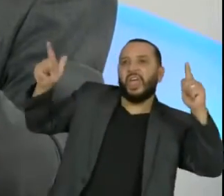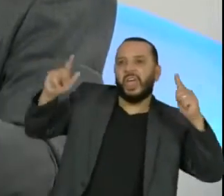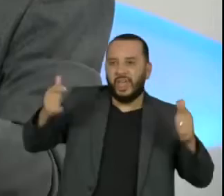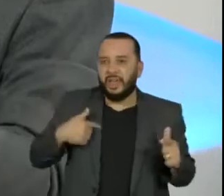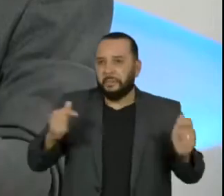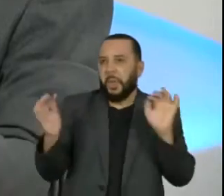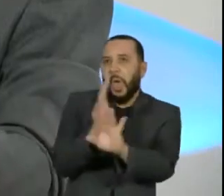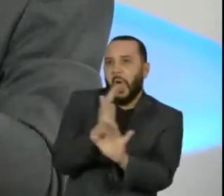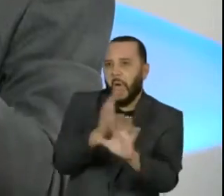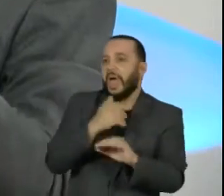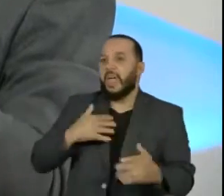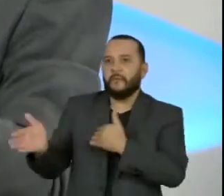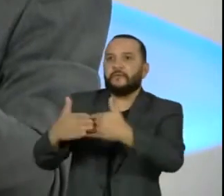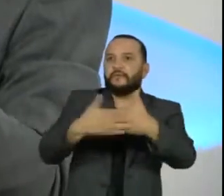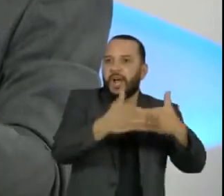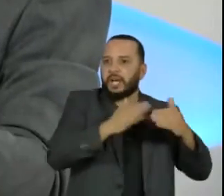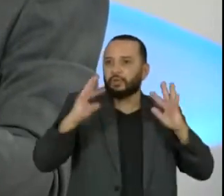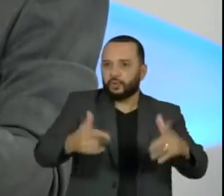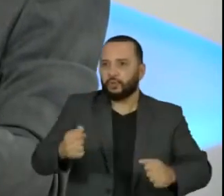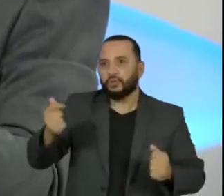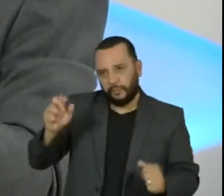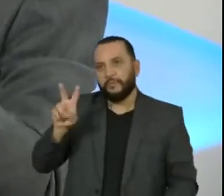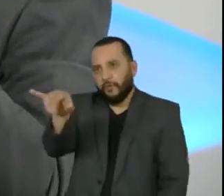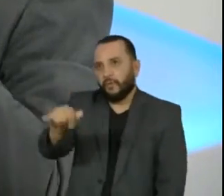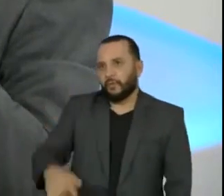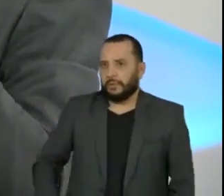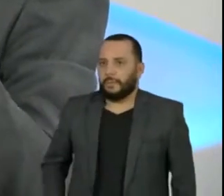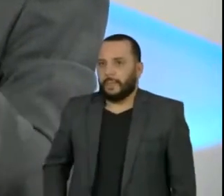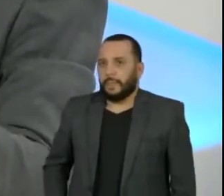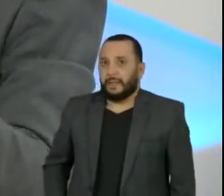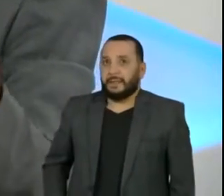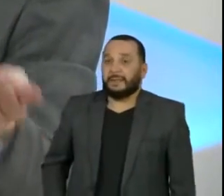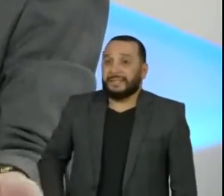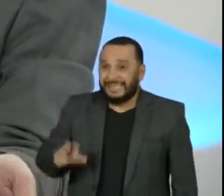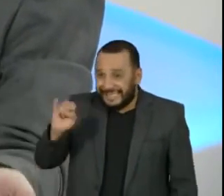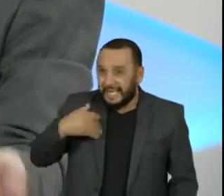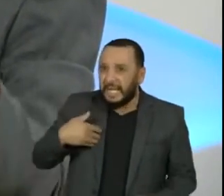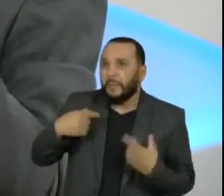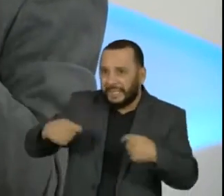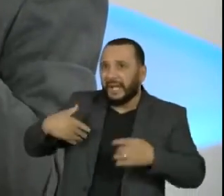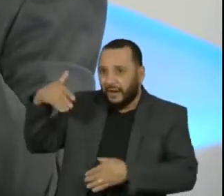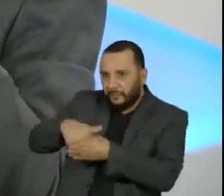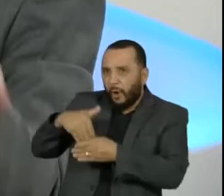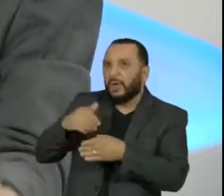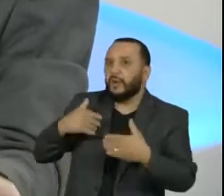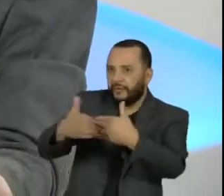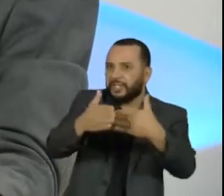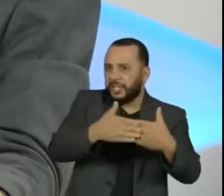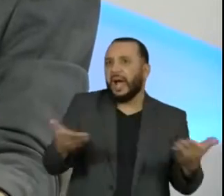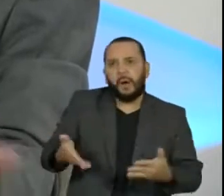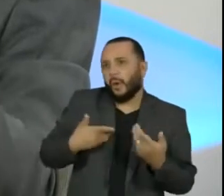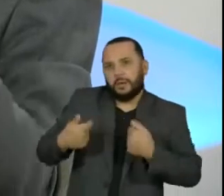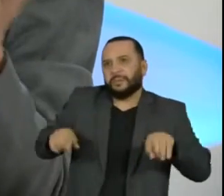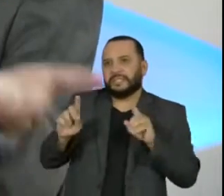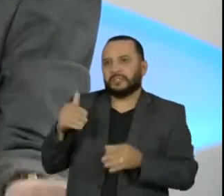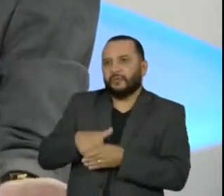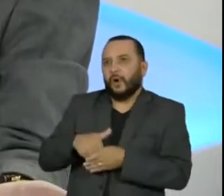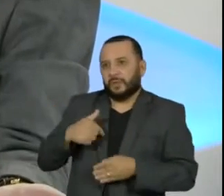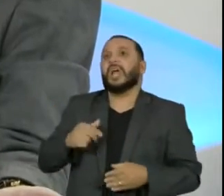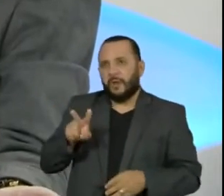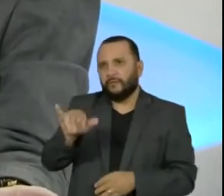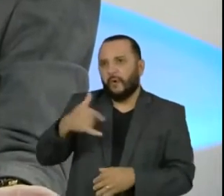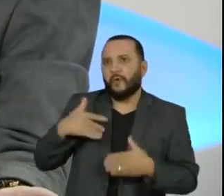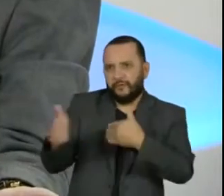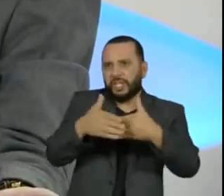alto e bom som lá, numa entrevista coletiva. Se quando eu precisar do voto eu fechei, imagina agora que eu não preciso. Então ninguém duvida